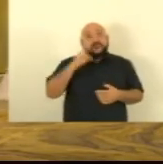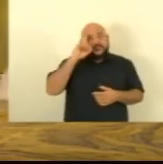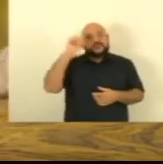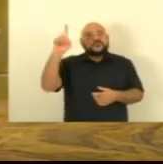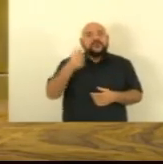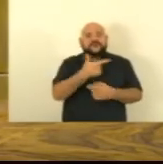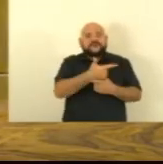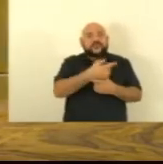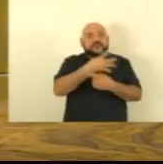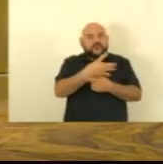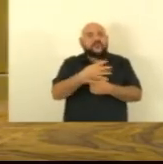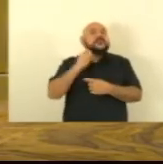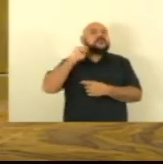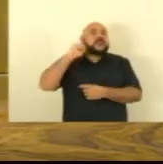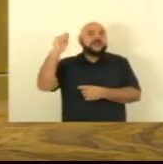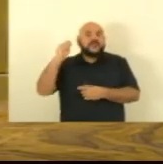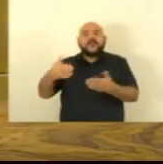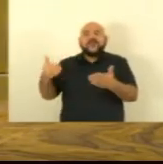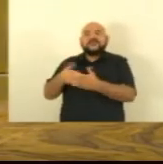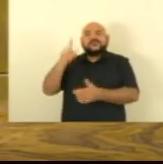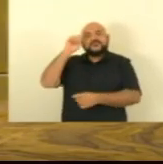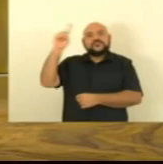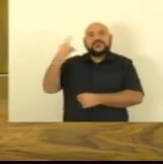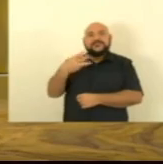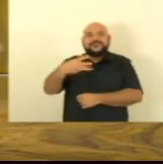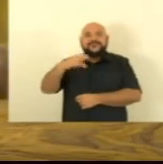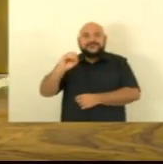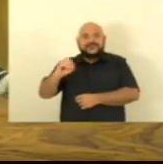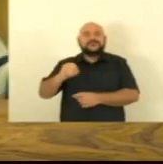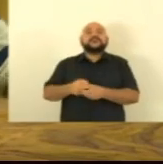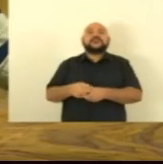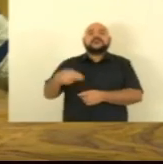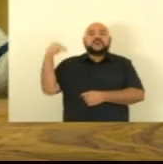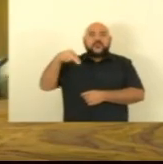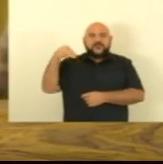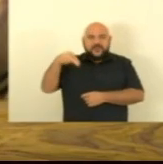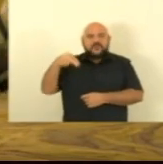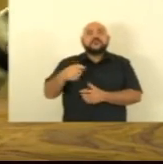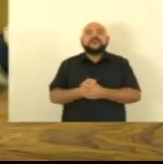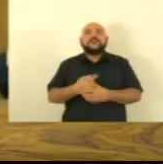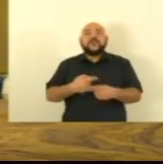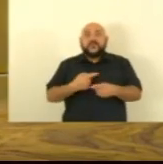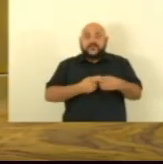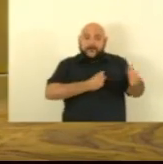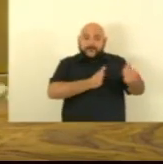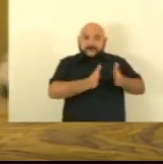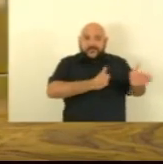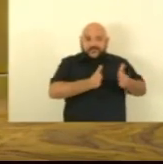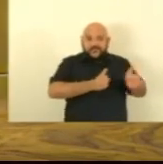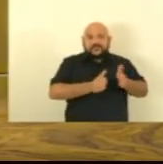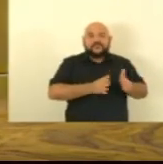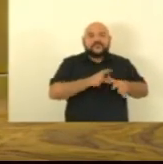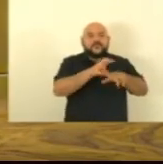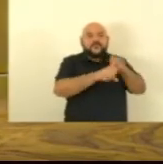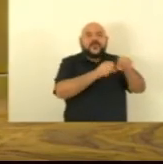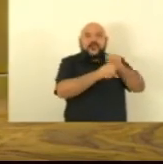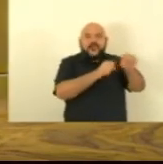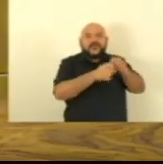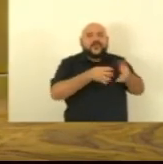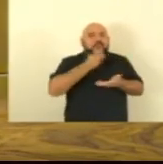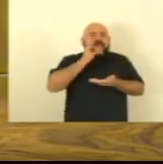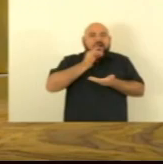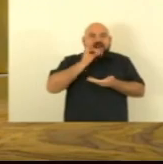abril até o dia 30 de novembro, que é todo esse período onde há a colheita do café e também